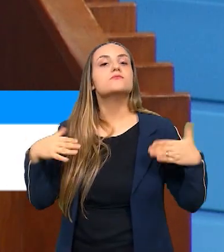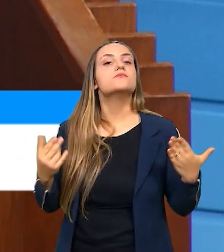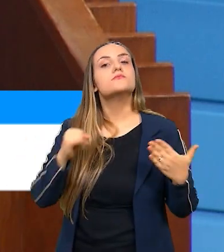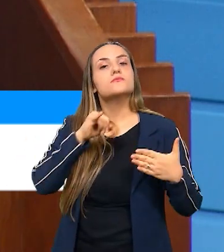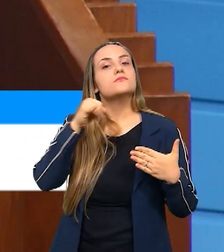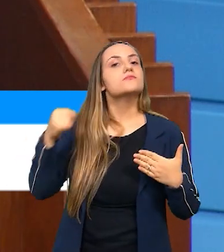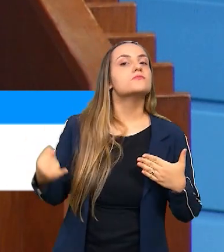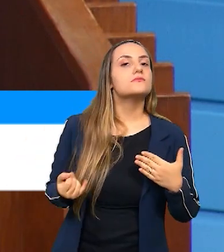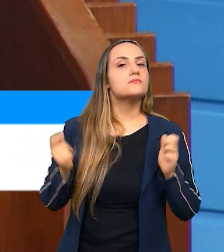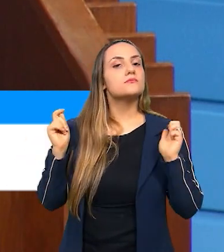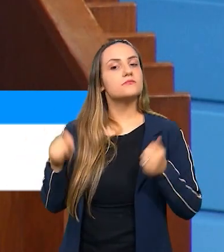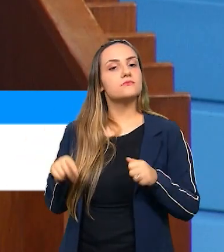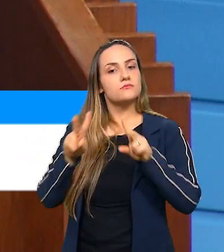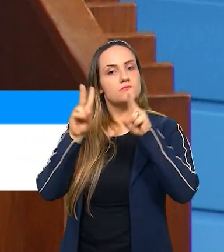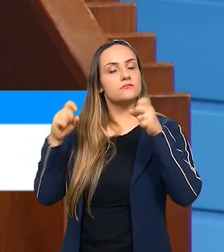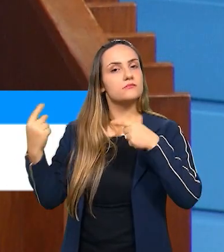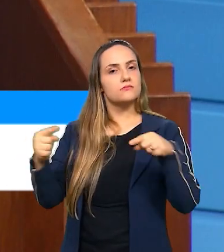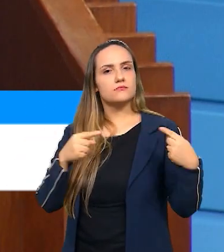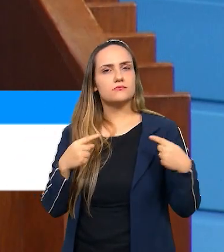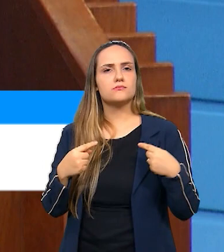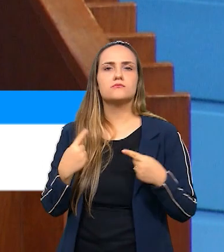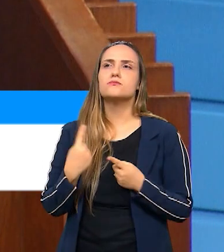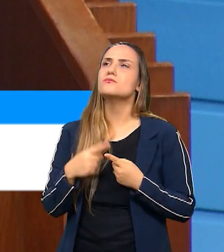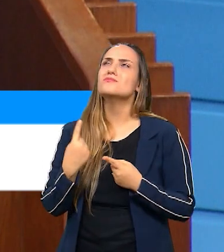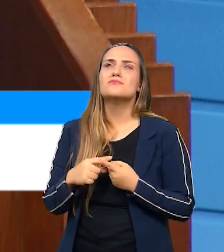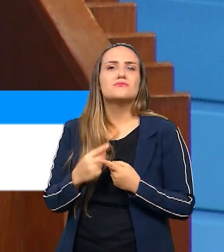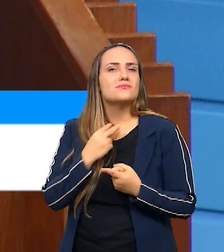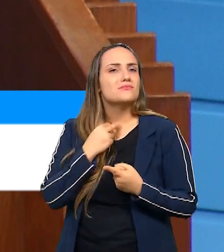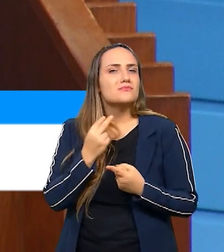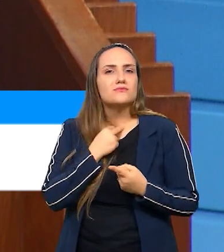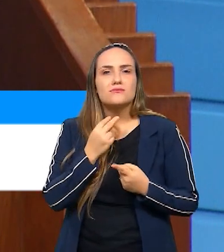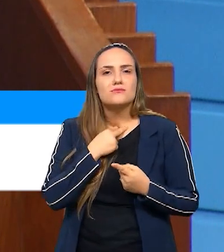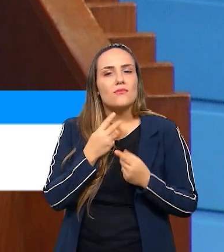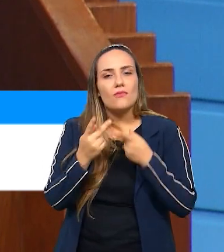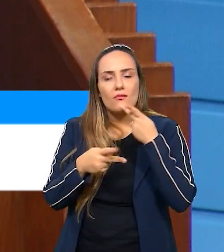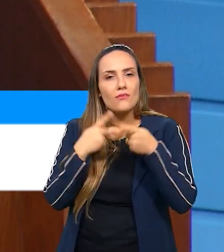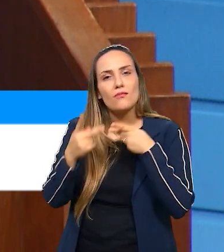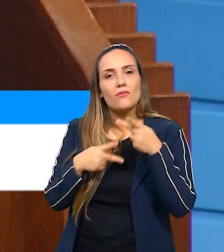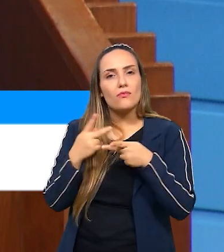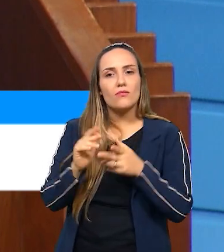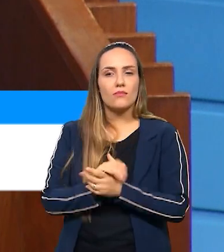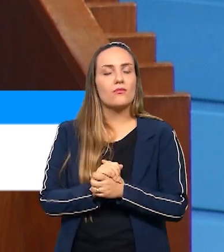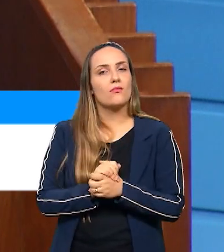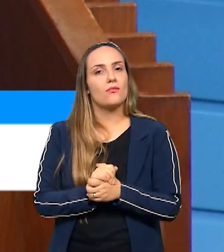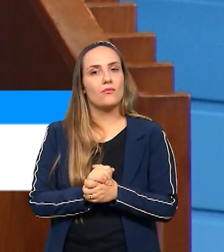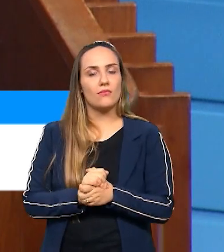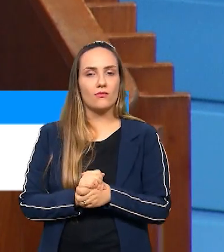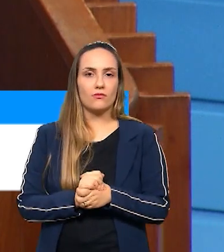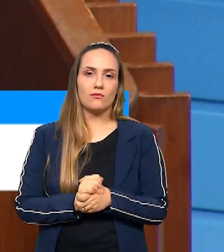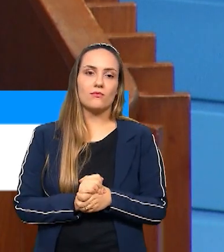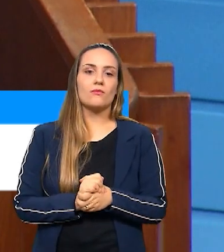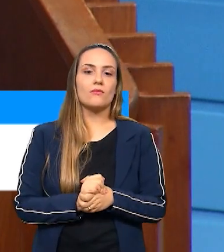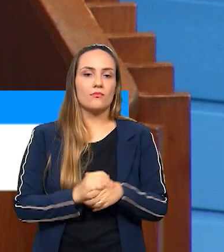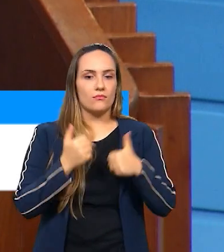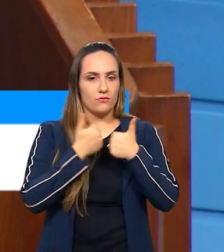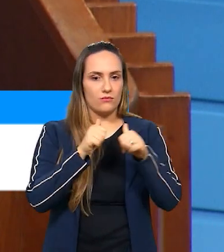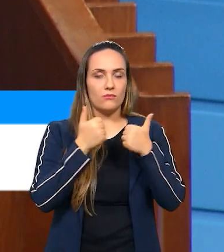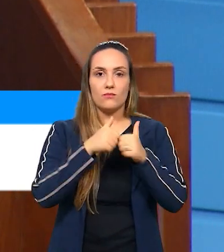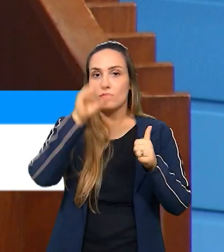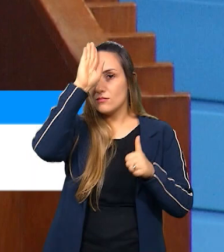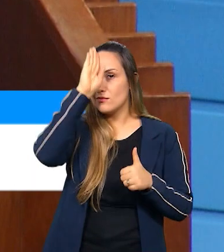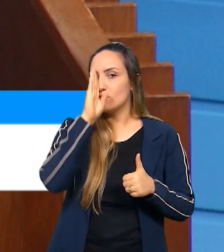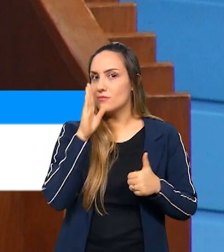algumas alternativas, que são essas. Por que não se discutir o